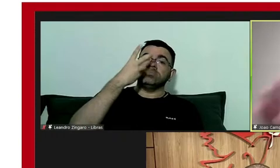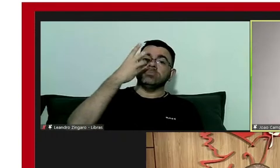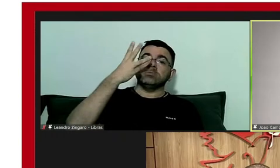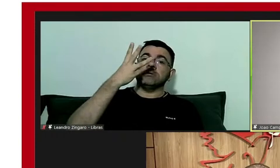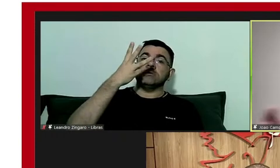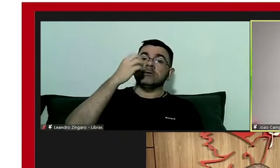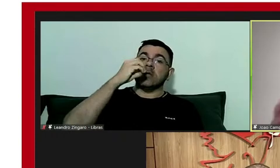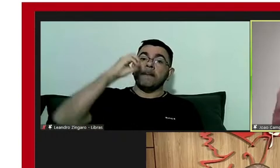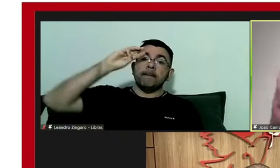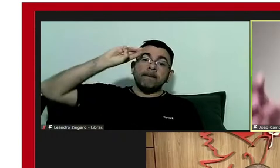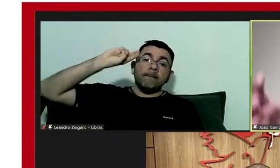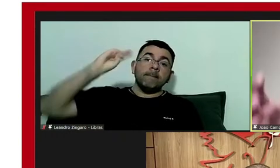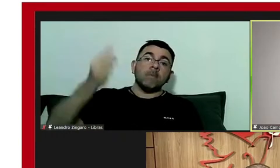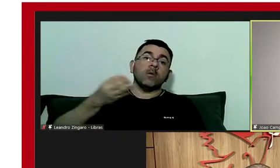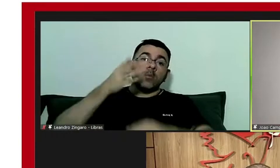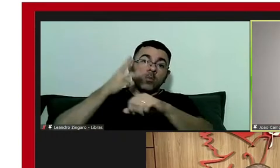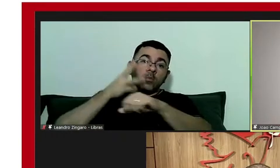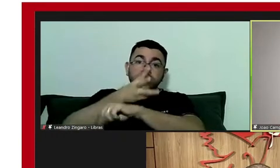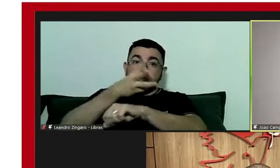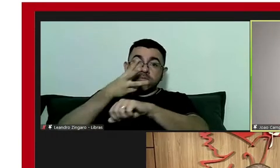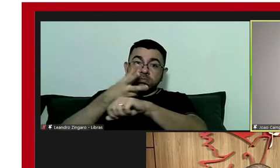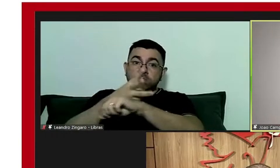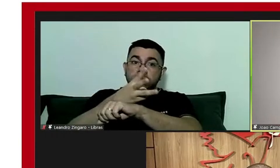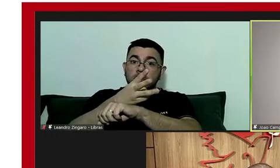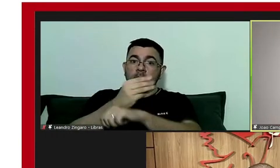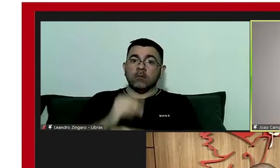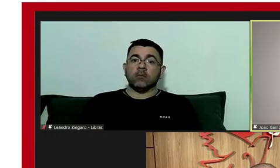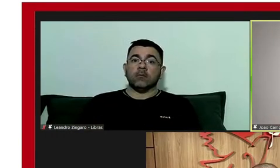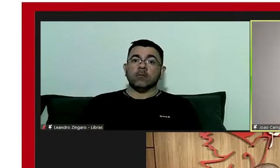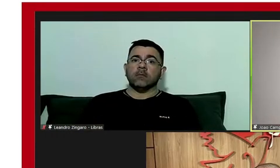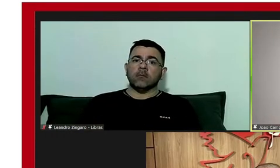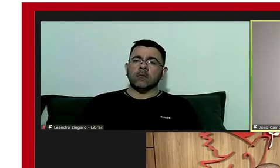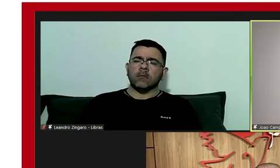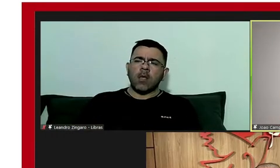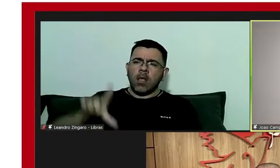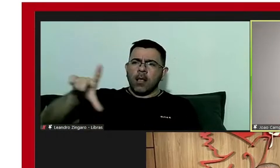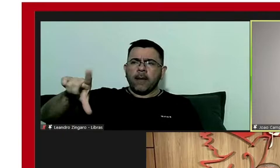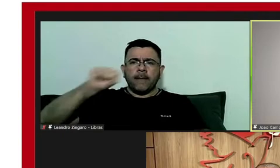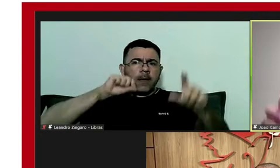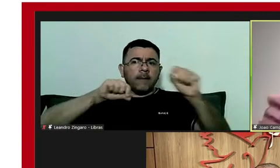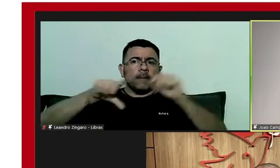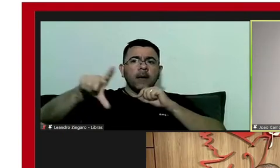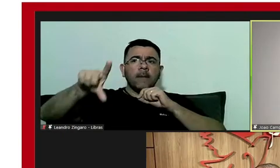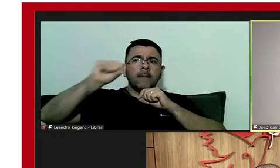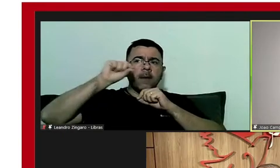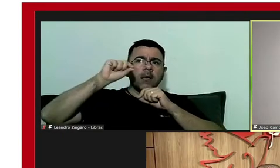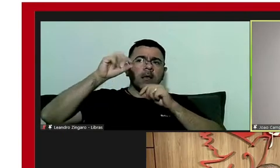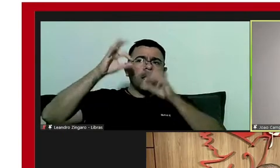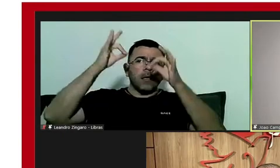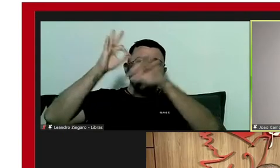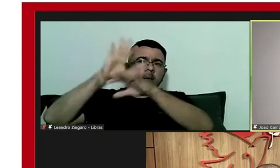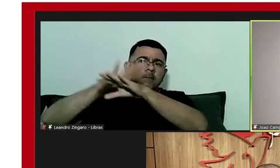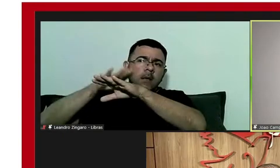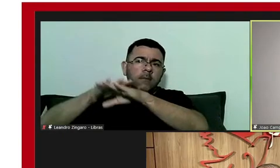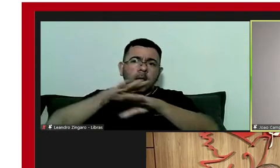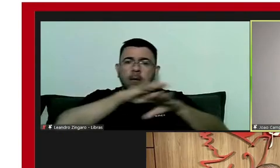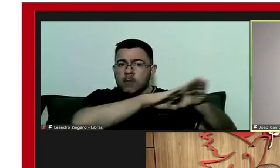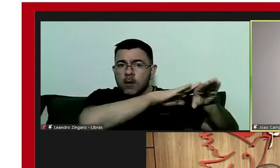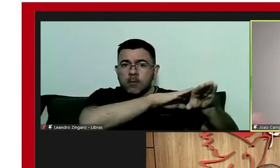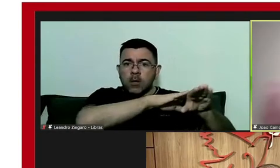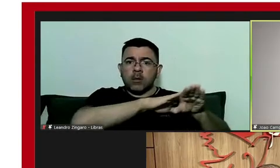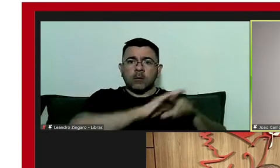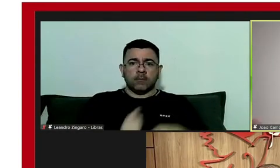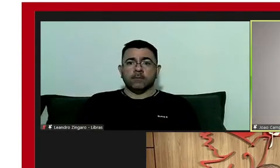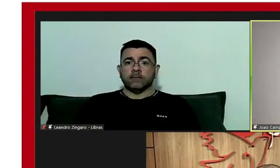pras pessoas que querem receber daquela área para elas escolherem o que é que é para ser feito ali o que que é para ter lá dentro Qual é o tipo de equipamento que é para